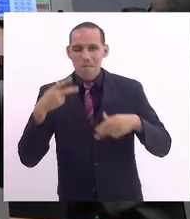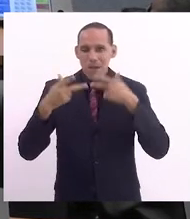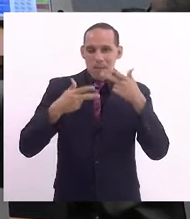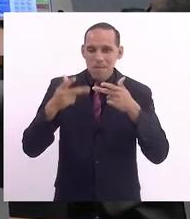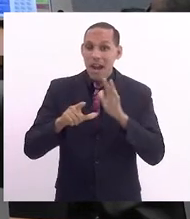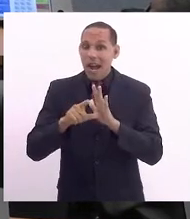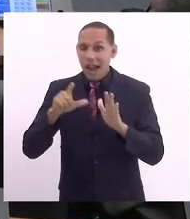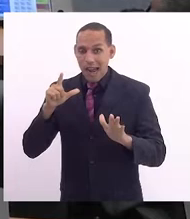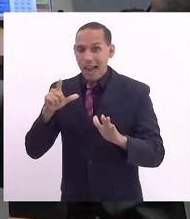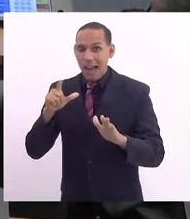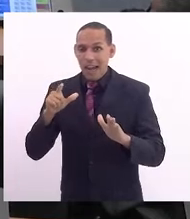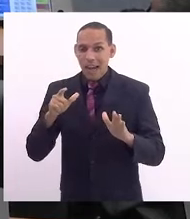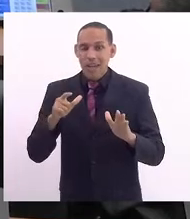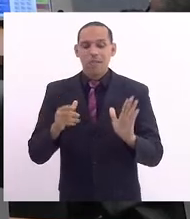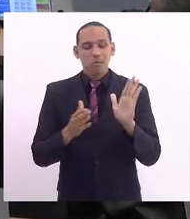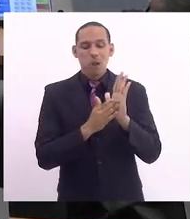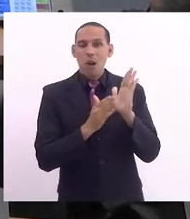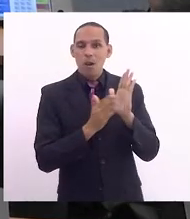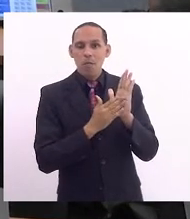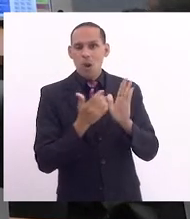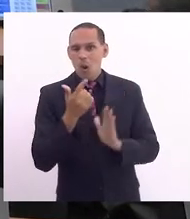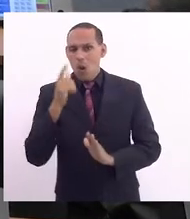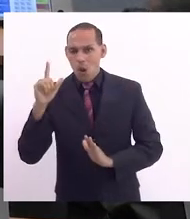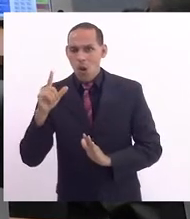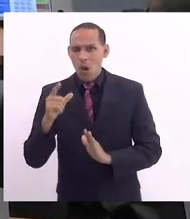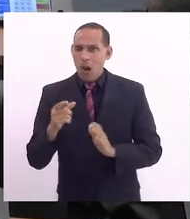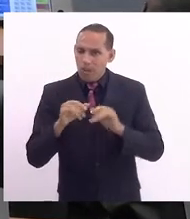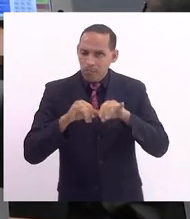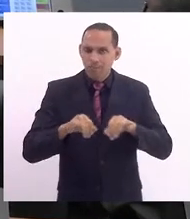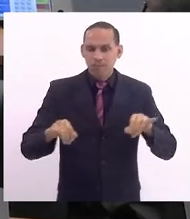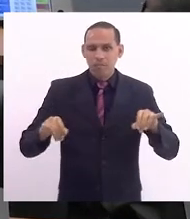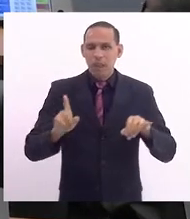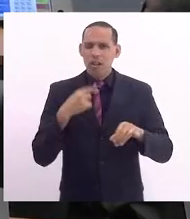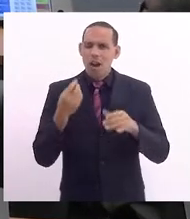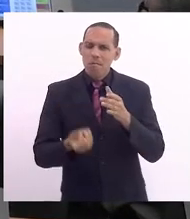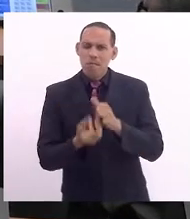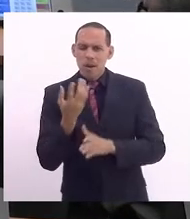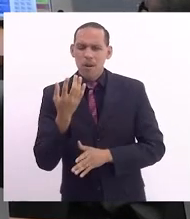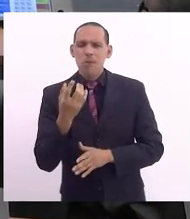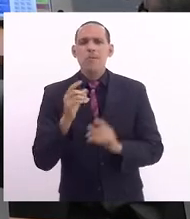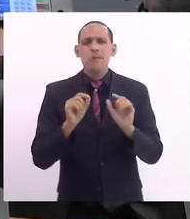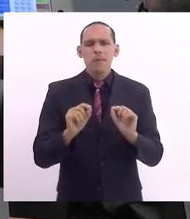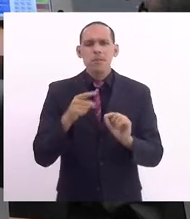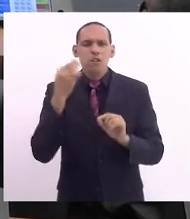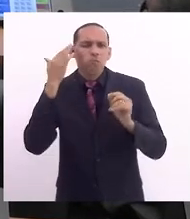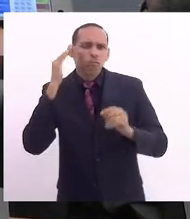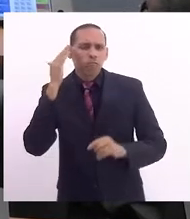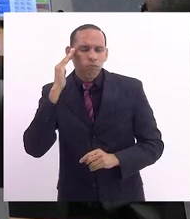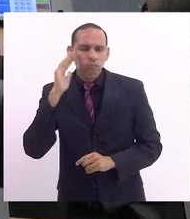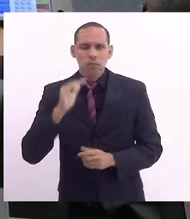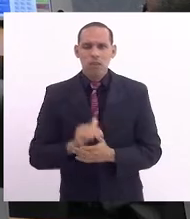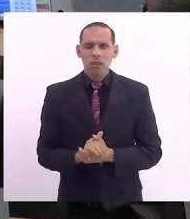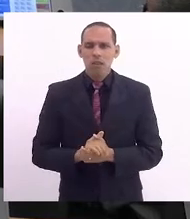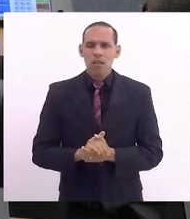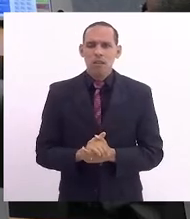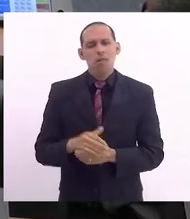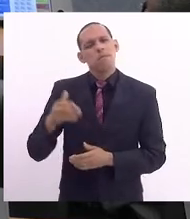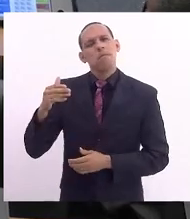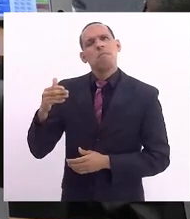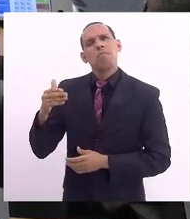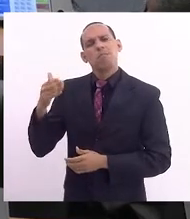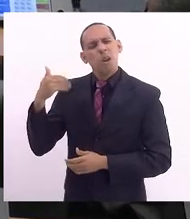anunciar uma outra proposição que construímos aqui, tendo um entendimento que há pouco que a